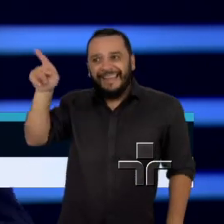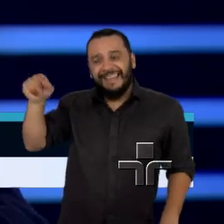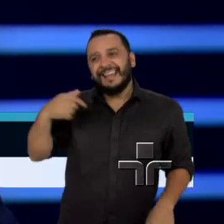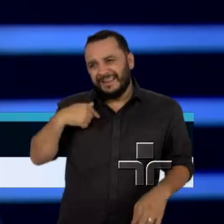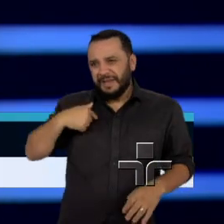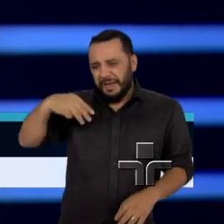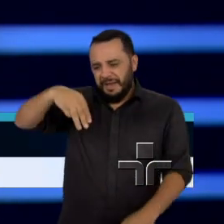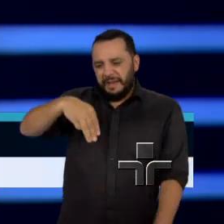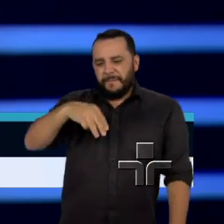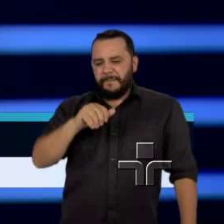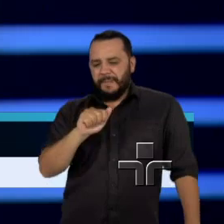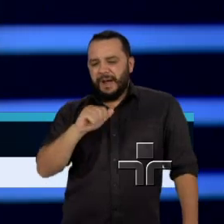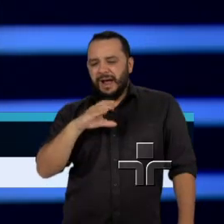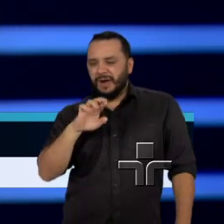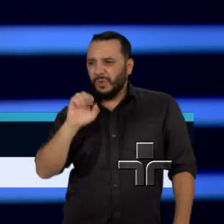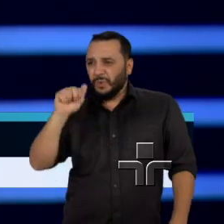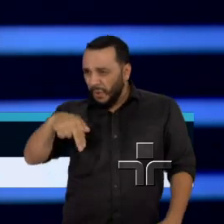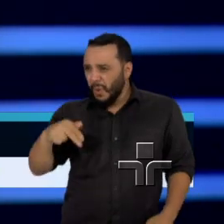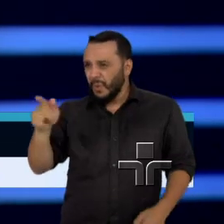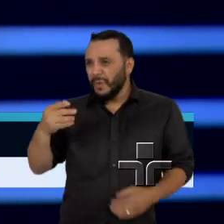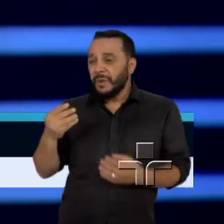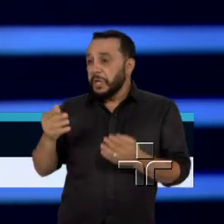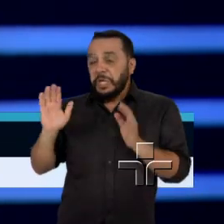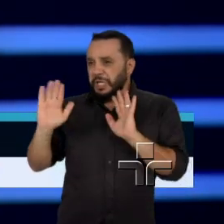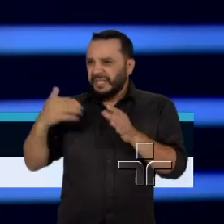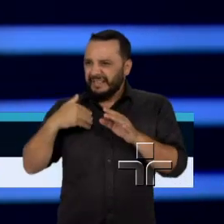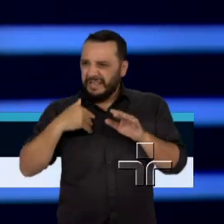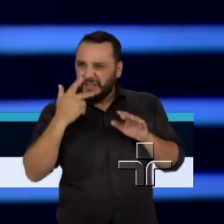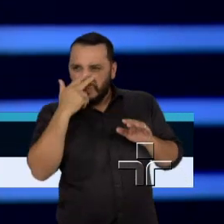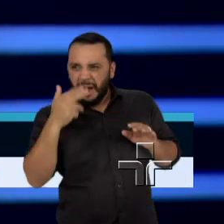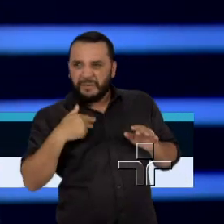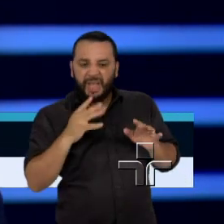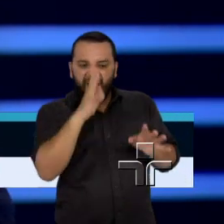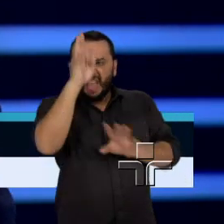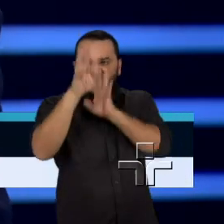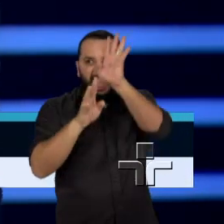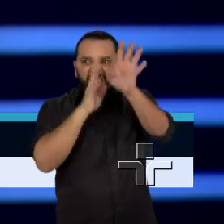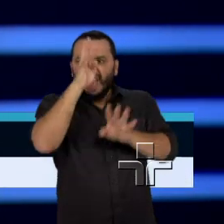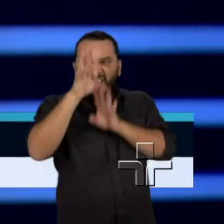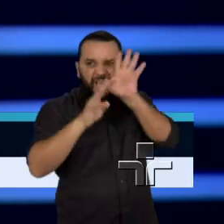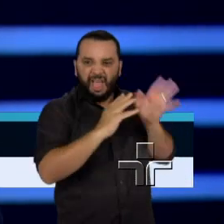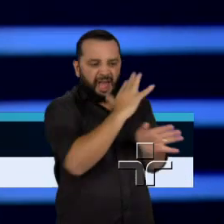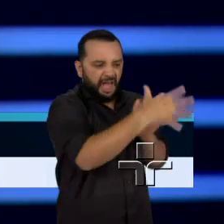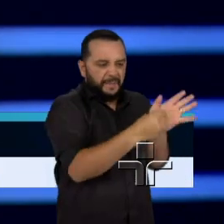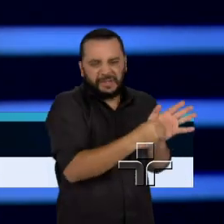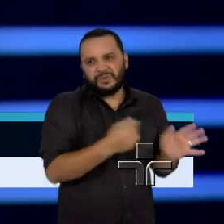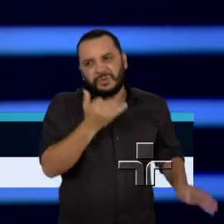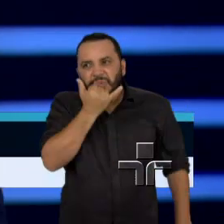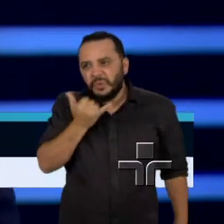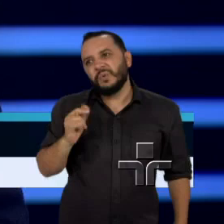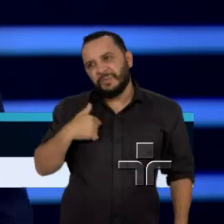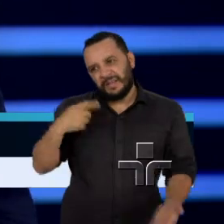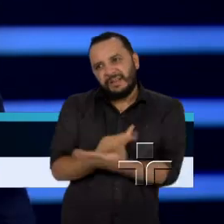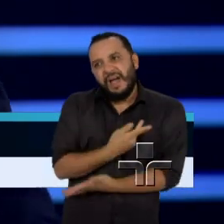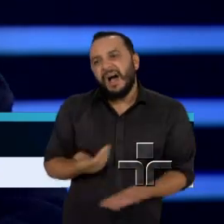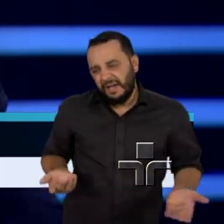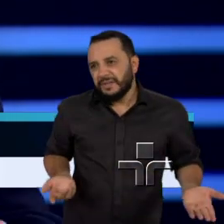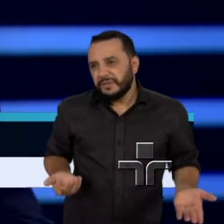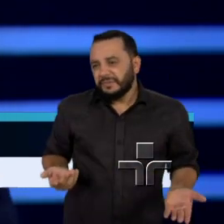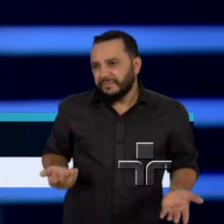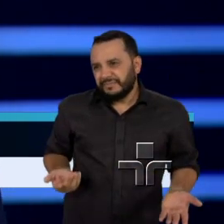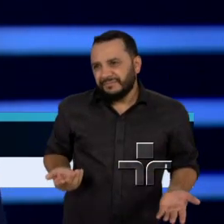fora... Não caberia nem num fórum internacional, seria complicadíssimo. Agora, ainda mais bilateralmente no meio da disputa. Então, o